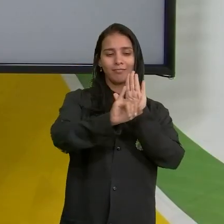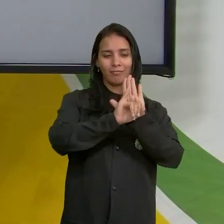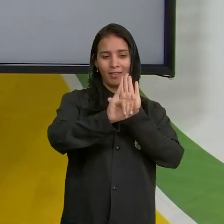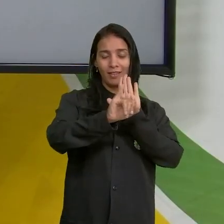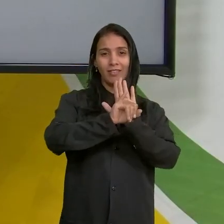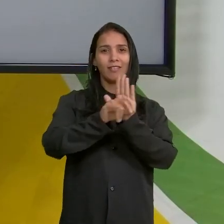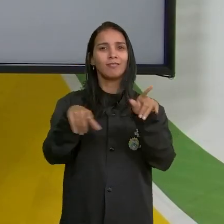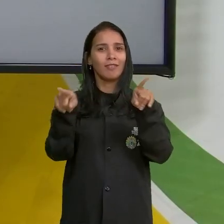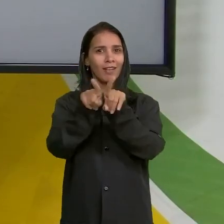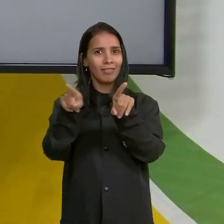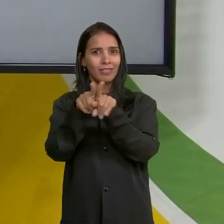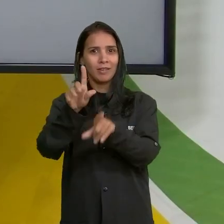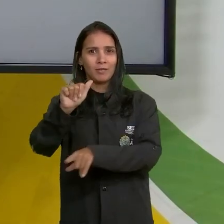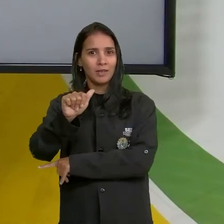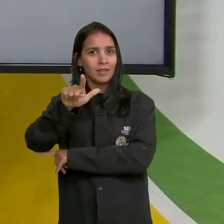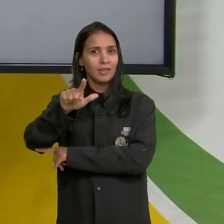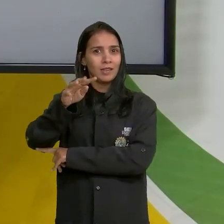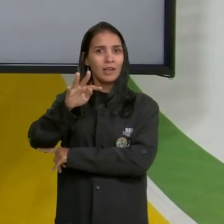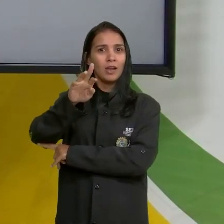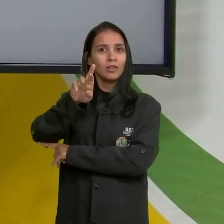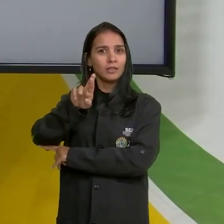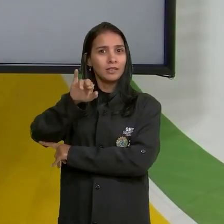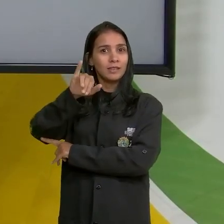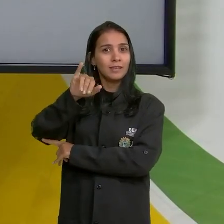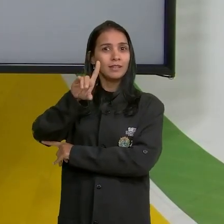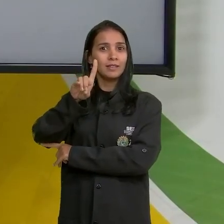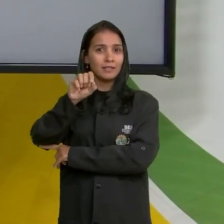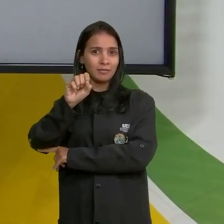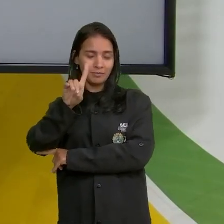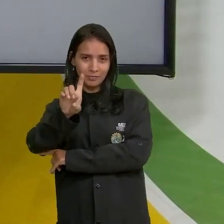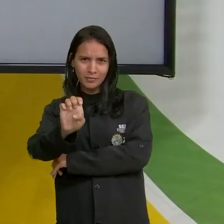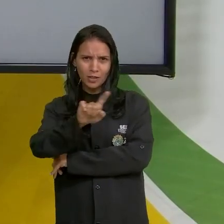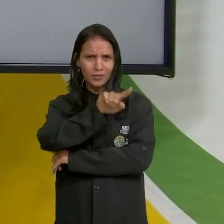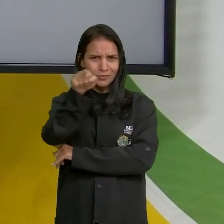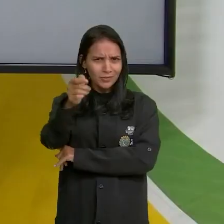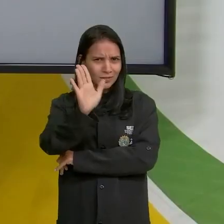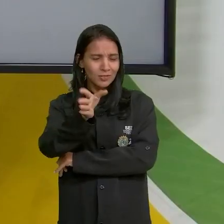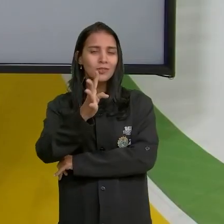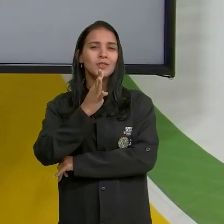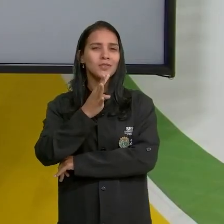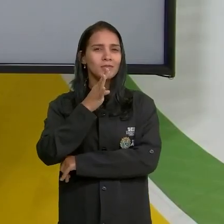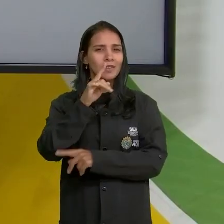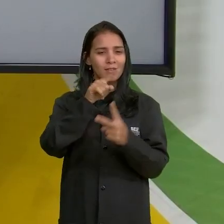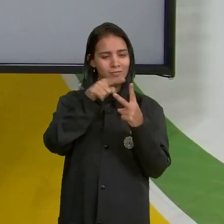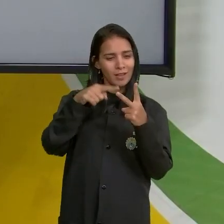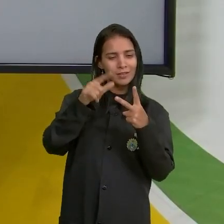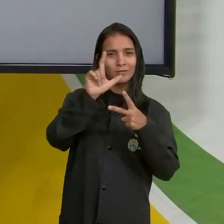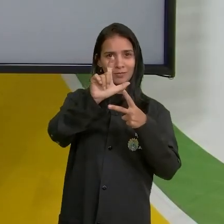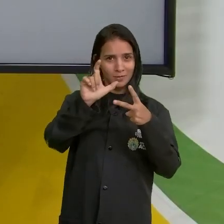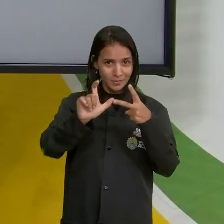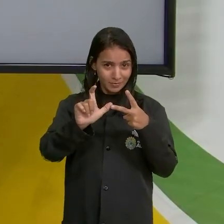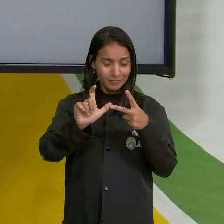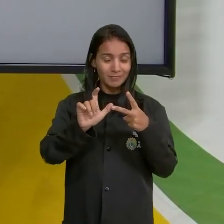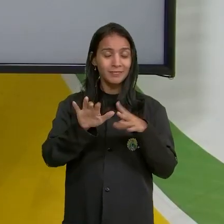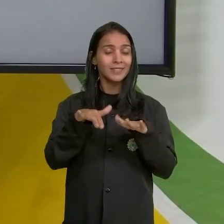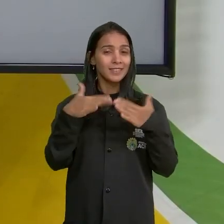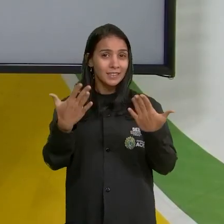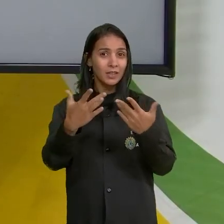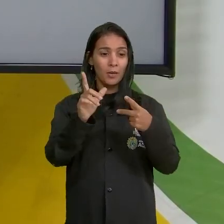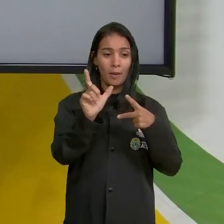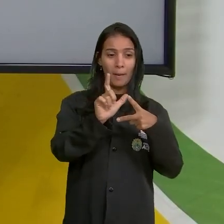identidade e alteridade. Você já ouviu falar nessas palavras, nesses termos? A